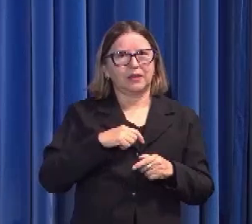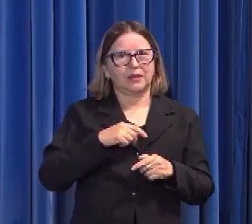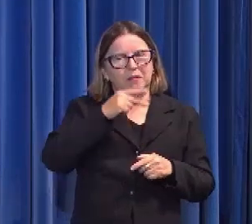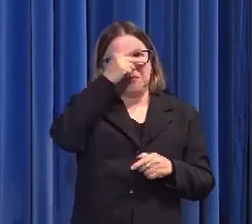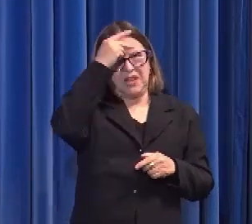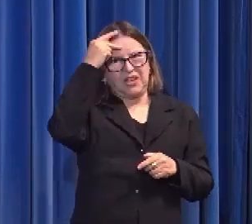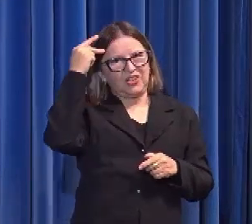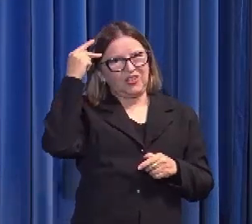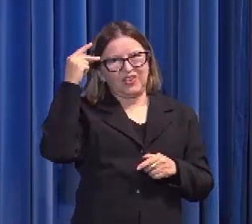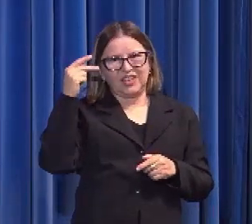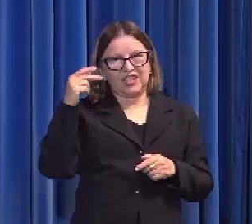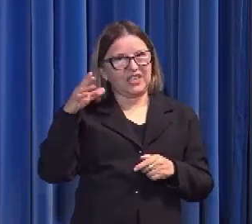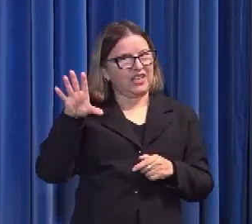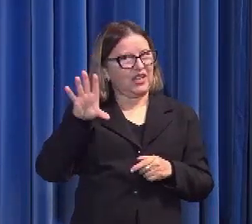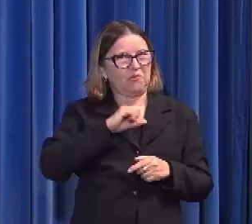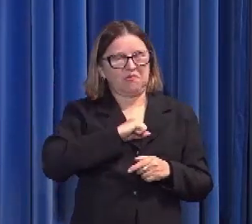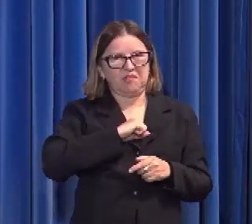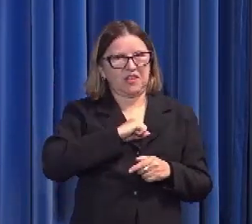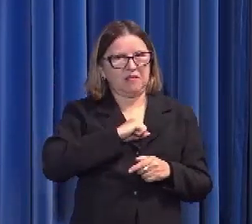mesmo